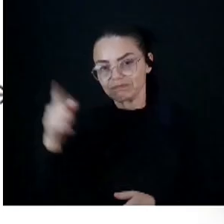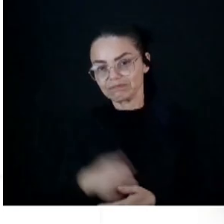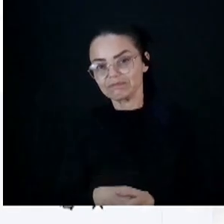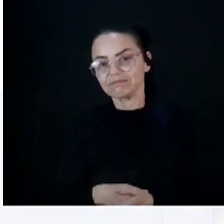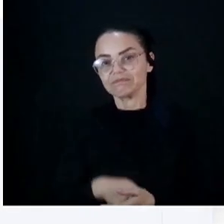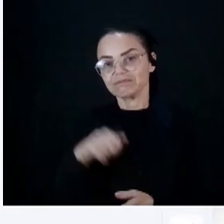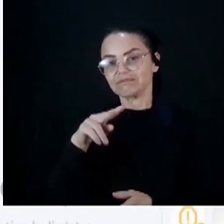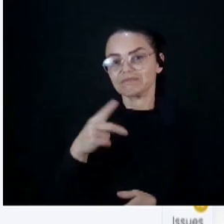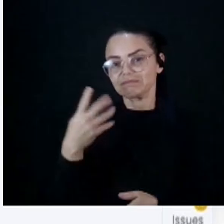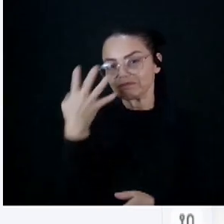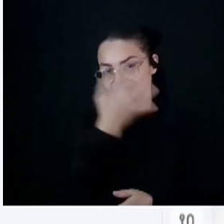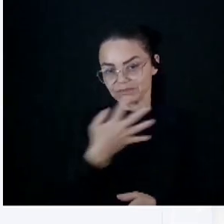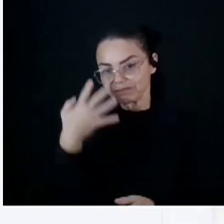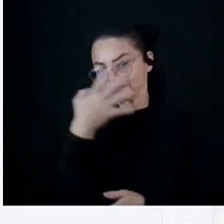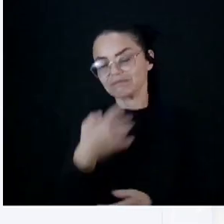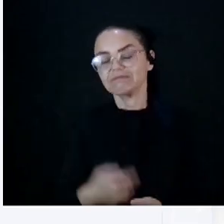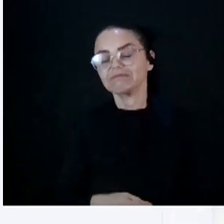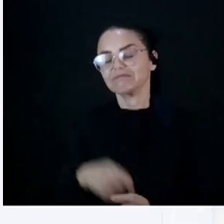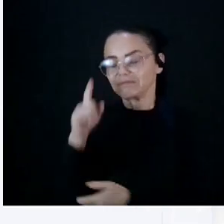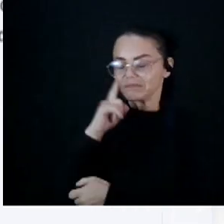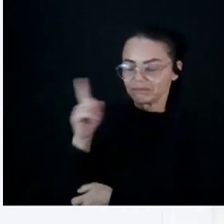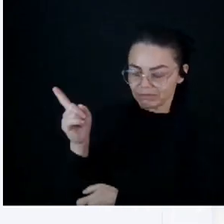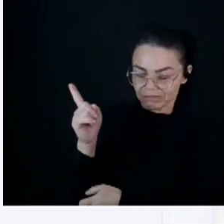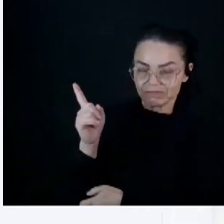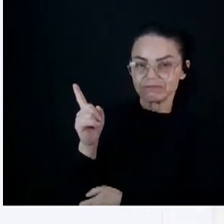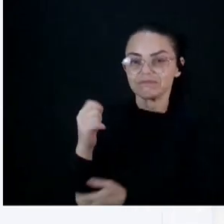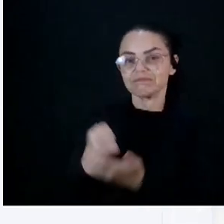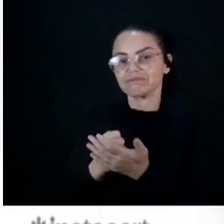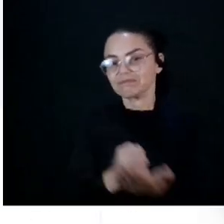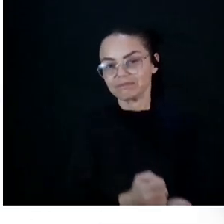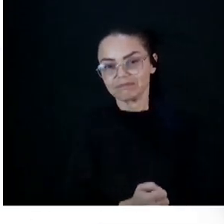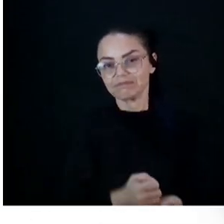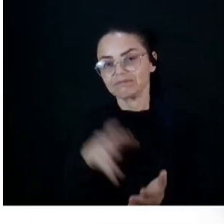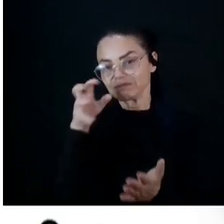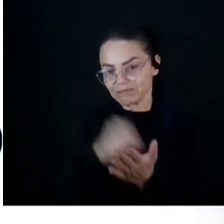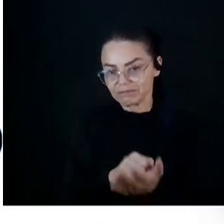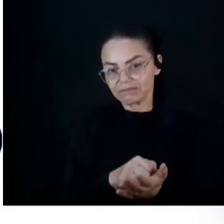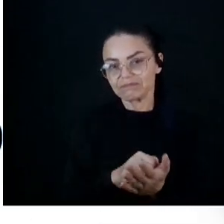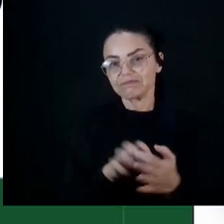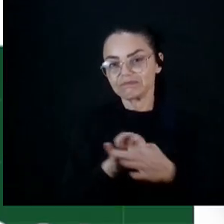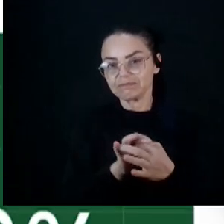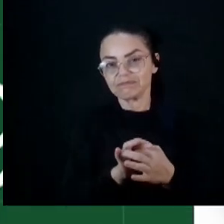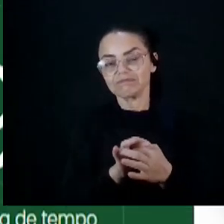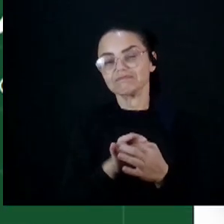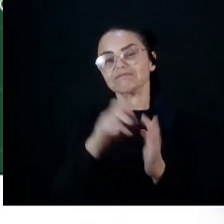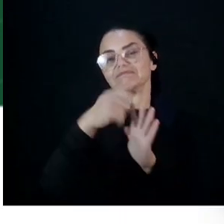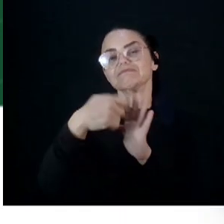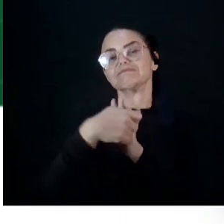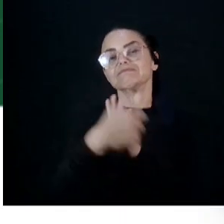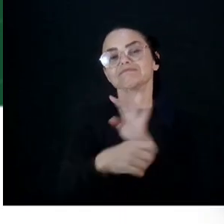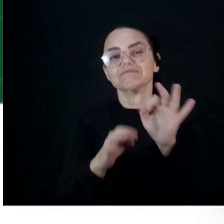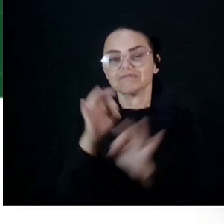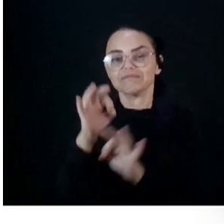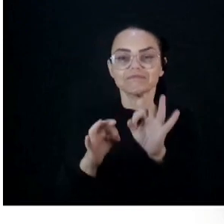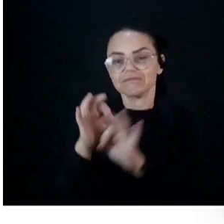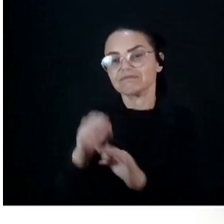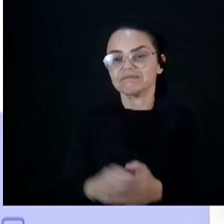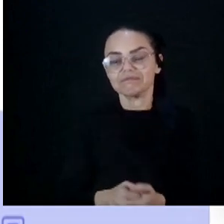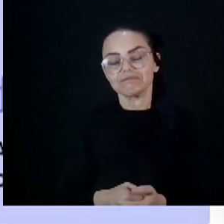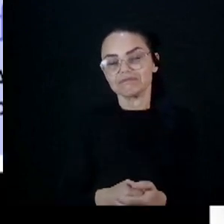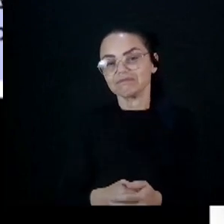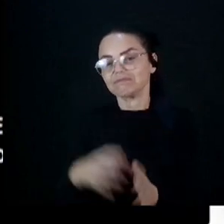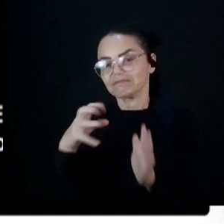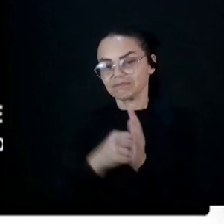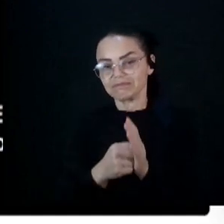horas. O Reclaim AI é um assistente de agenda que se conecta ao calendário e reorganiza automaticamente a sua agenda. Ele